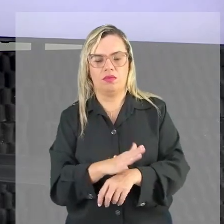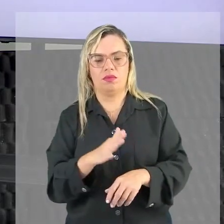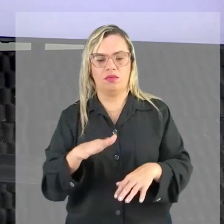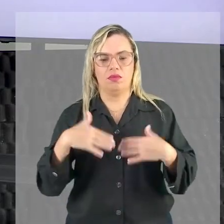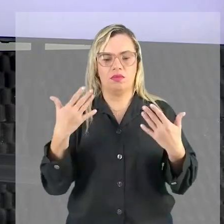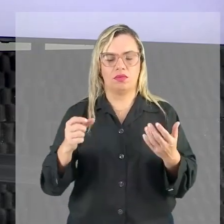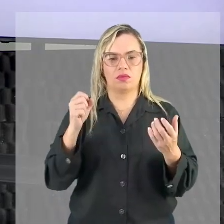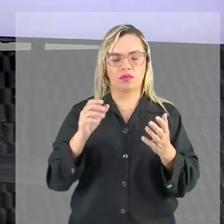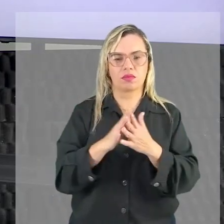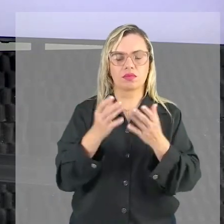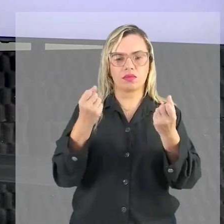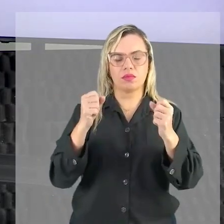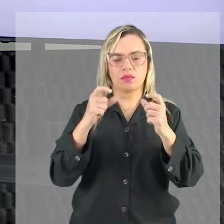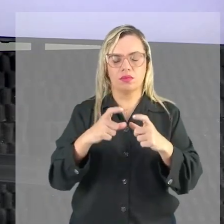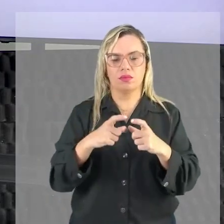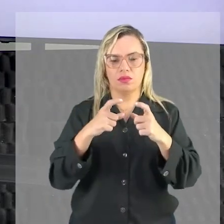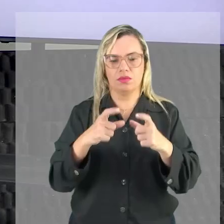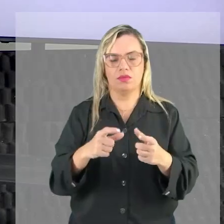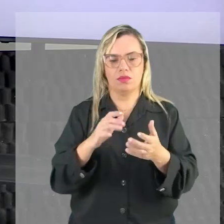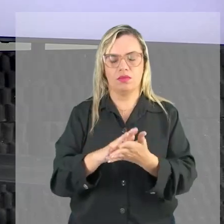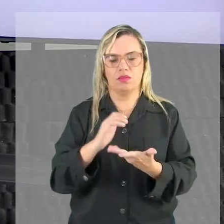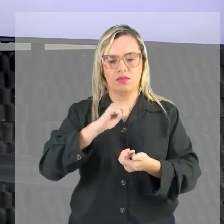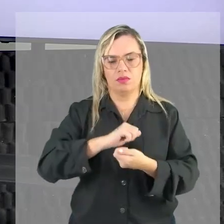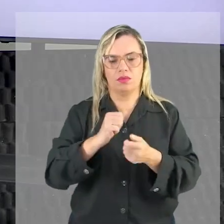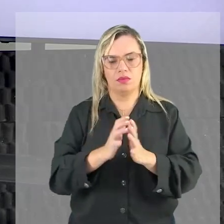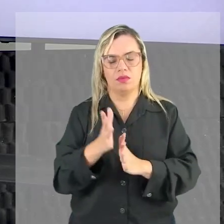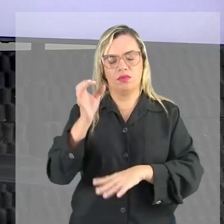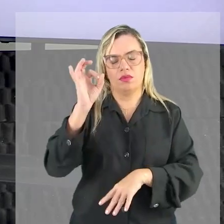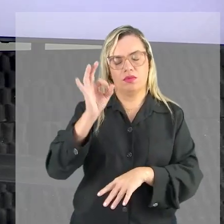em ambientes apropriados para